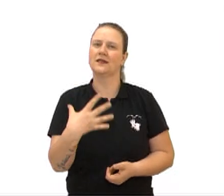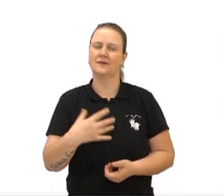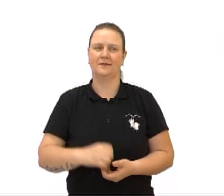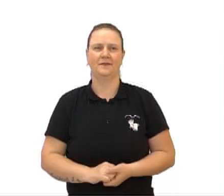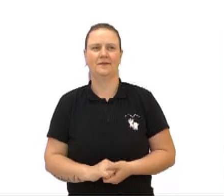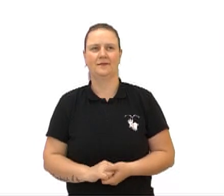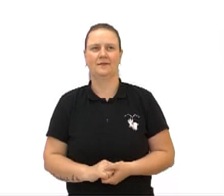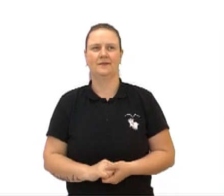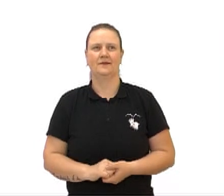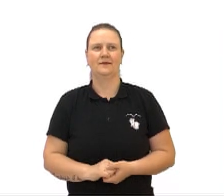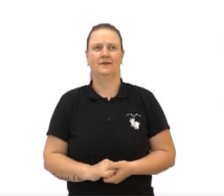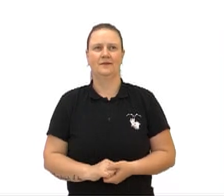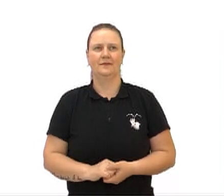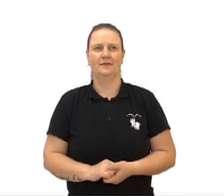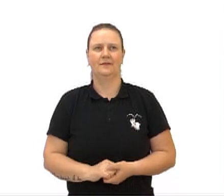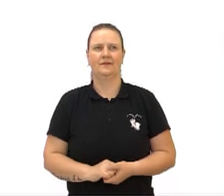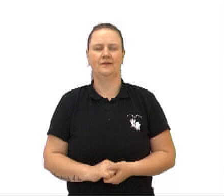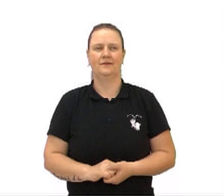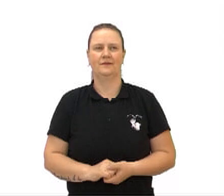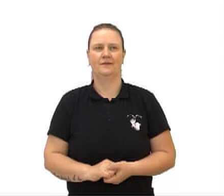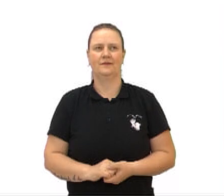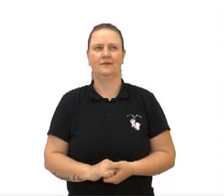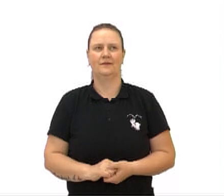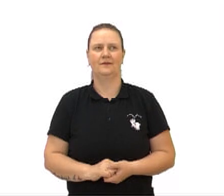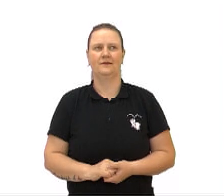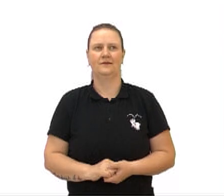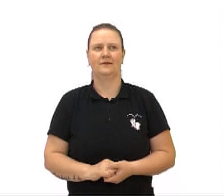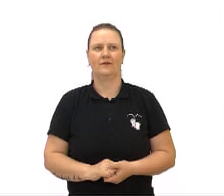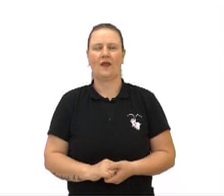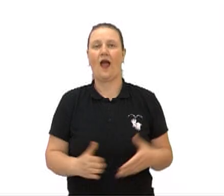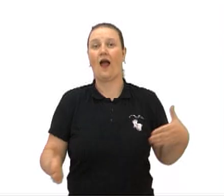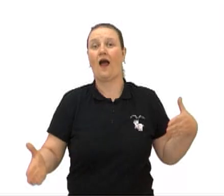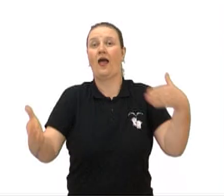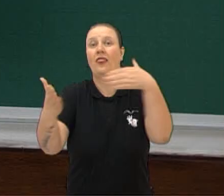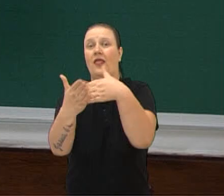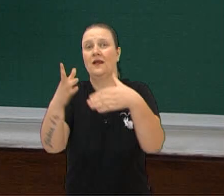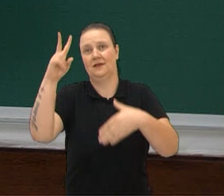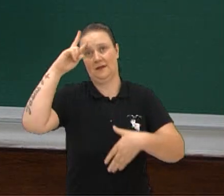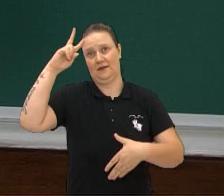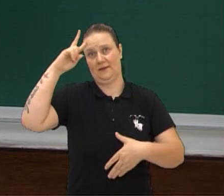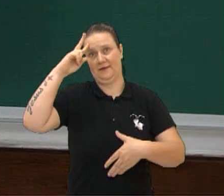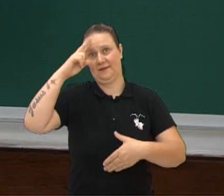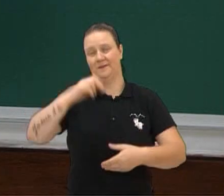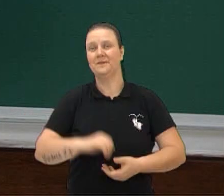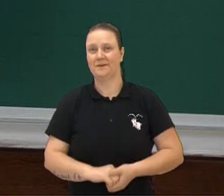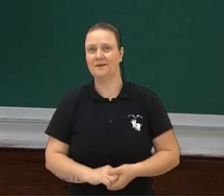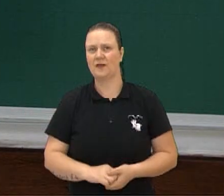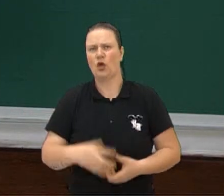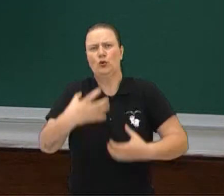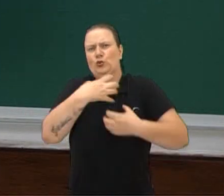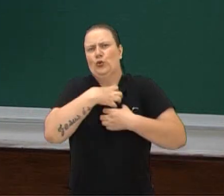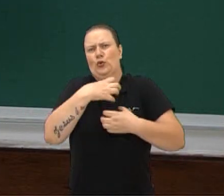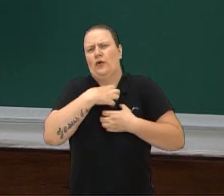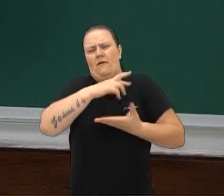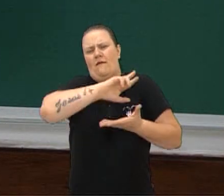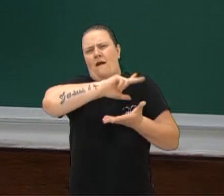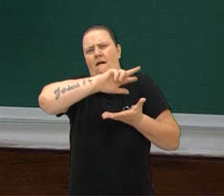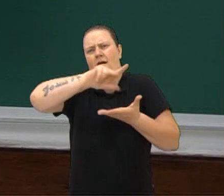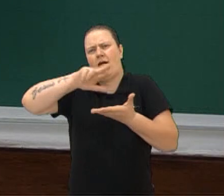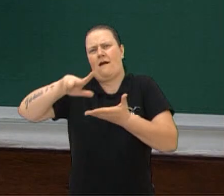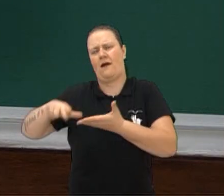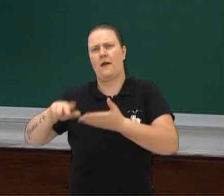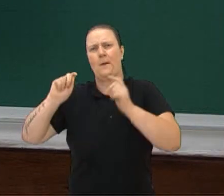hasta el lunes, ou hasta el miércoles, que é o dia da semana, né? Até a segunda. Essas são outras expressões que a gente pode utilizar para